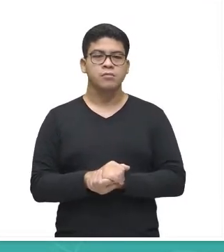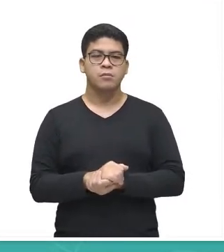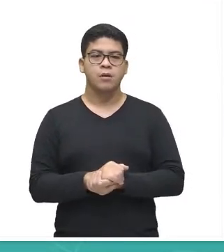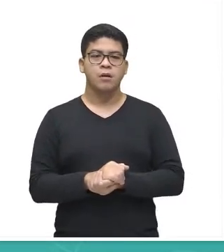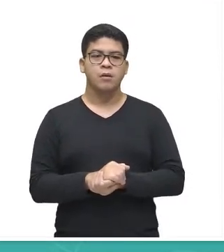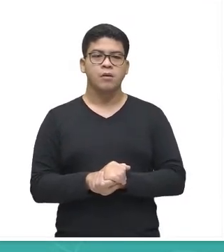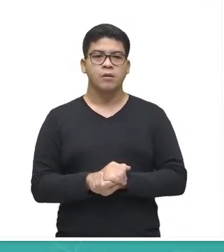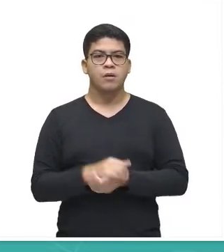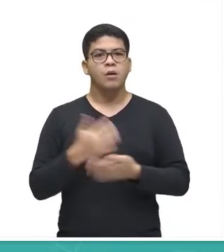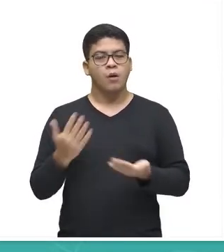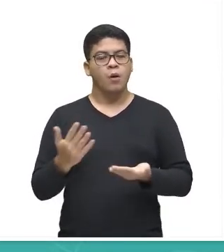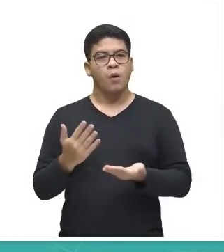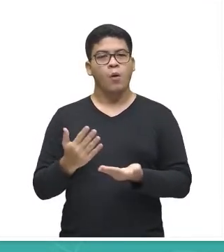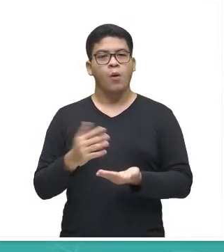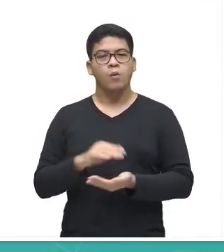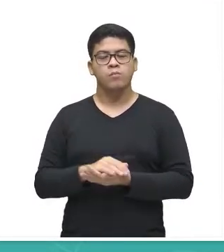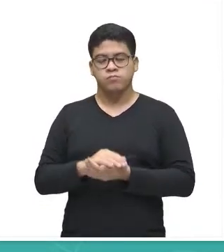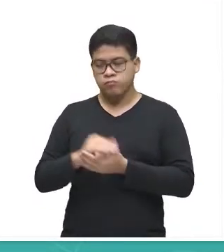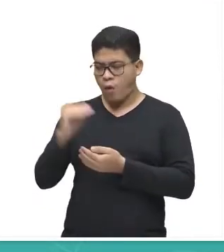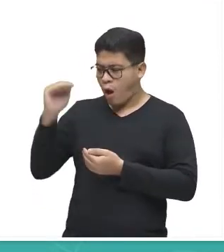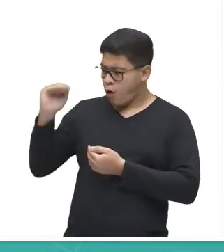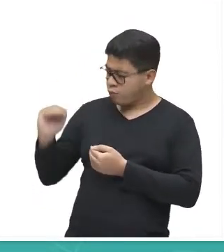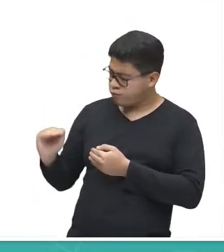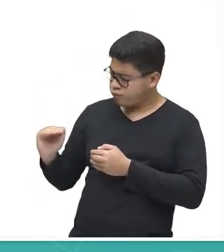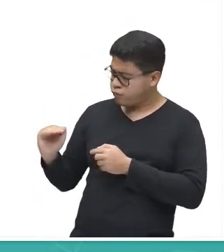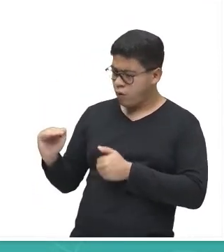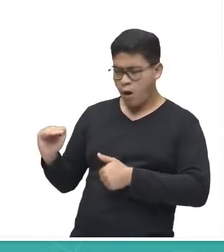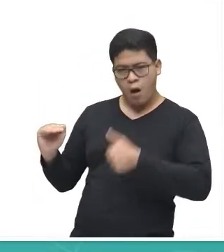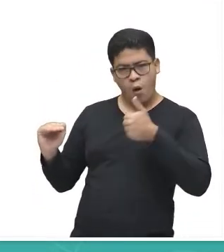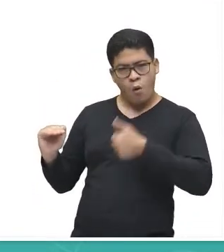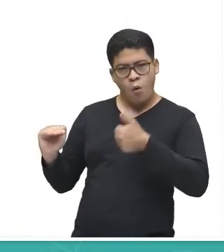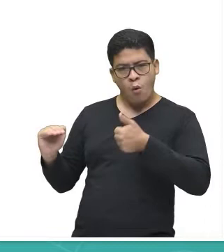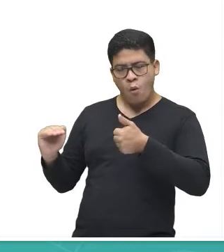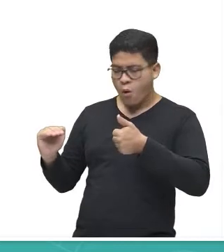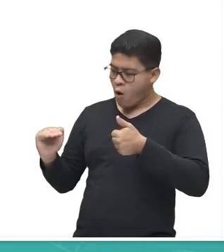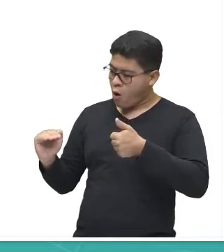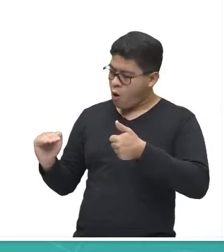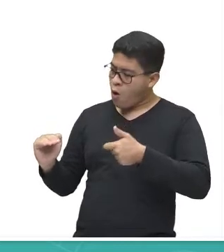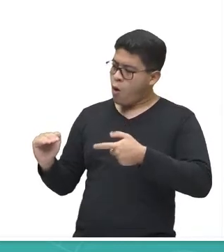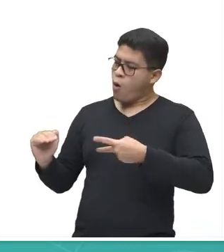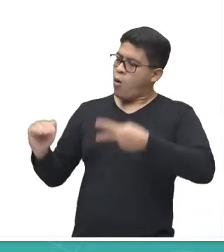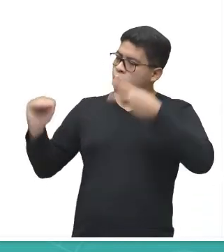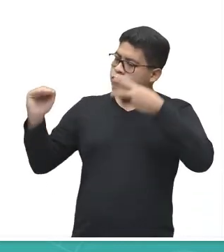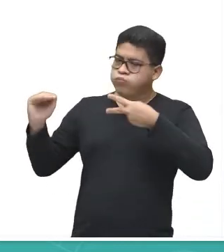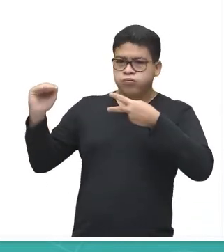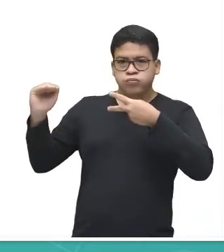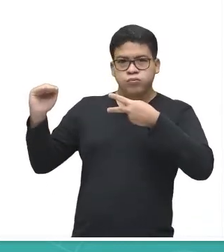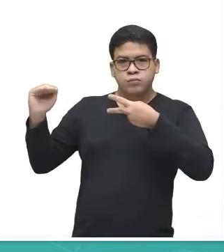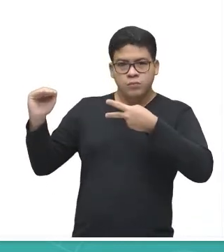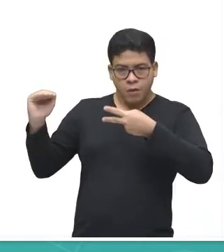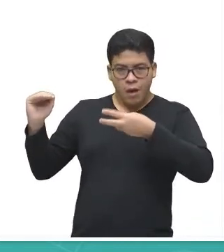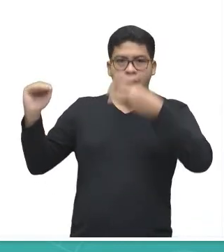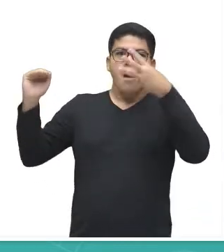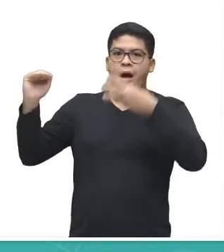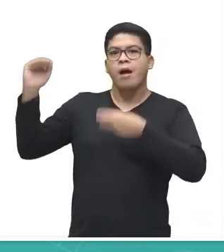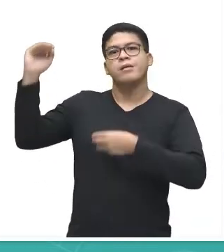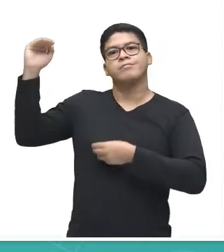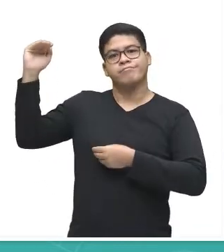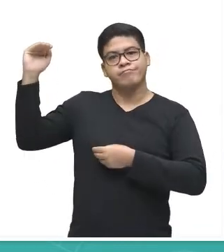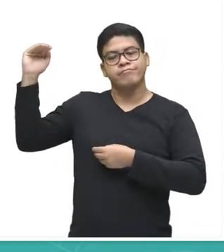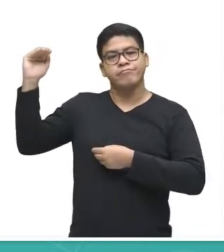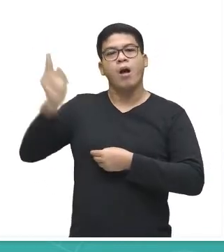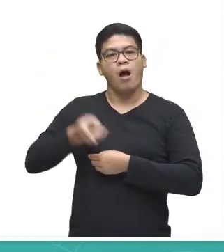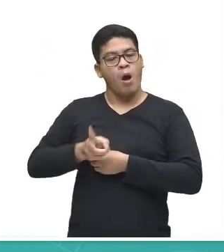pré-adolescência, o menino é menor. Já na segunda etapa da adolescência, ele já cresceu muito mais. E na